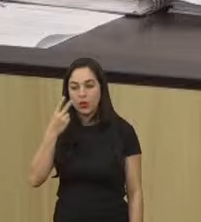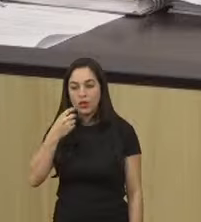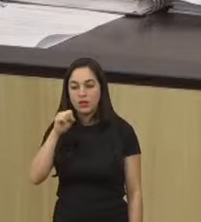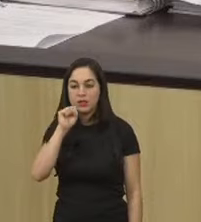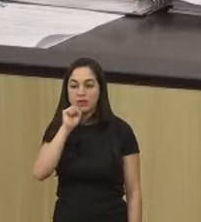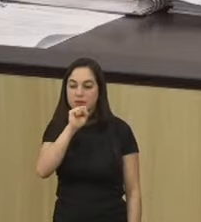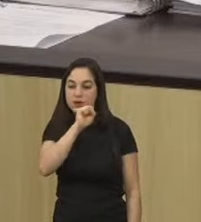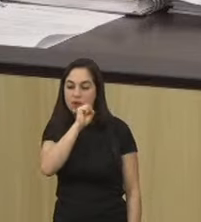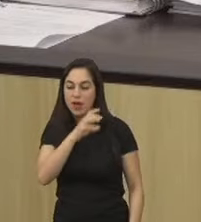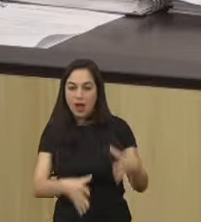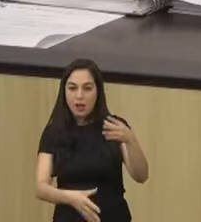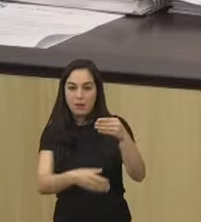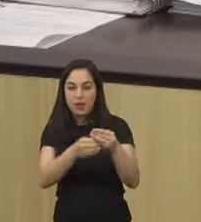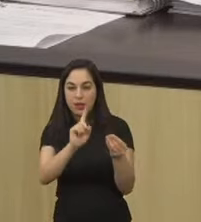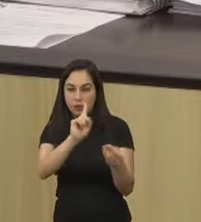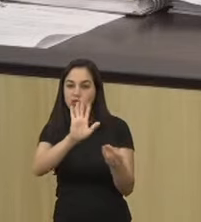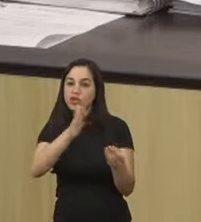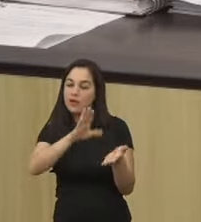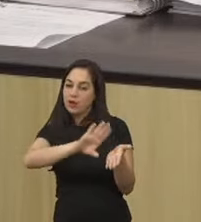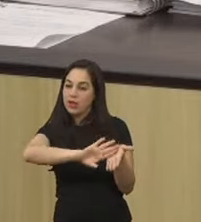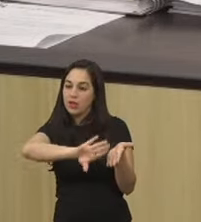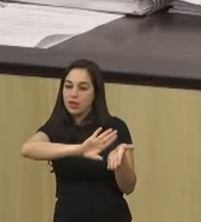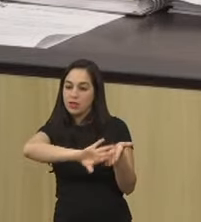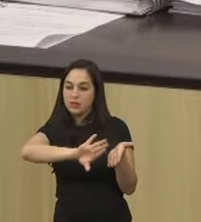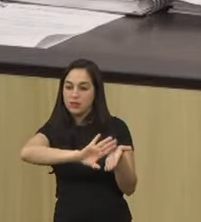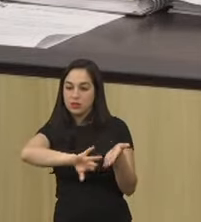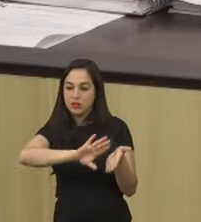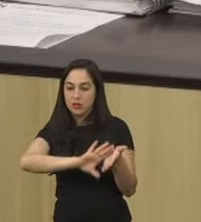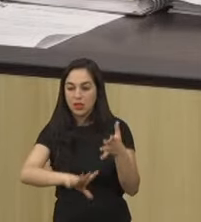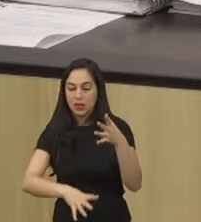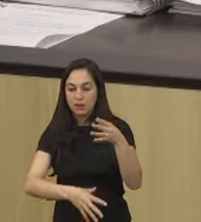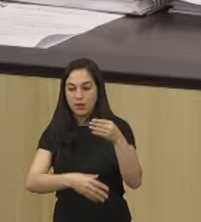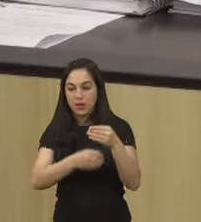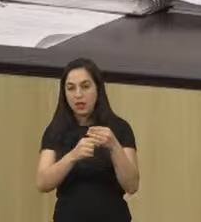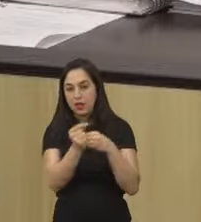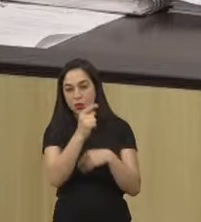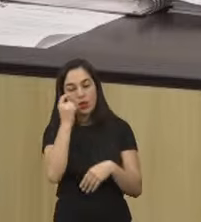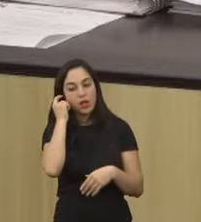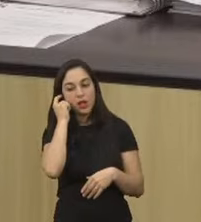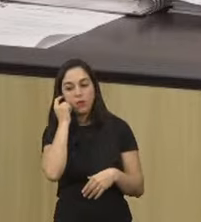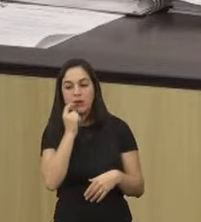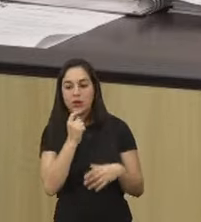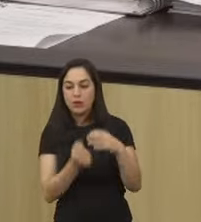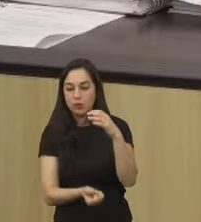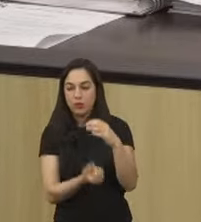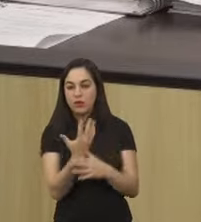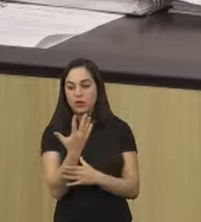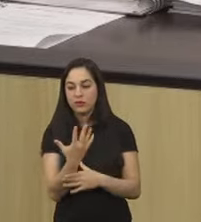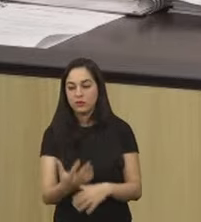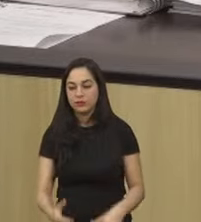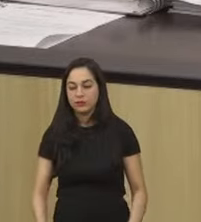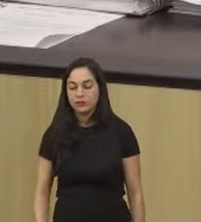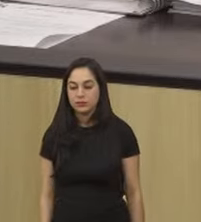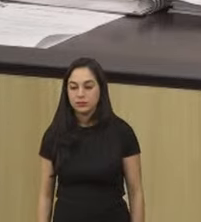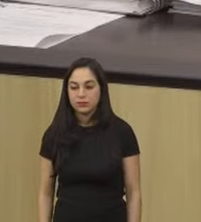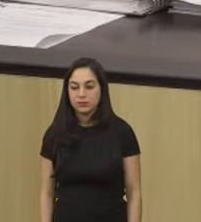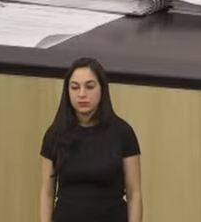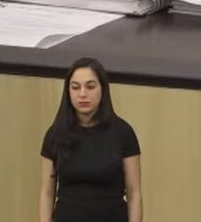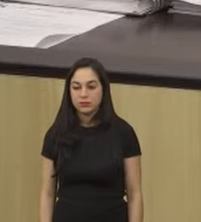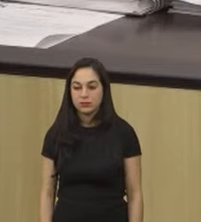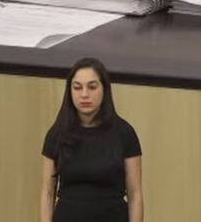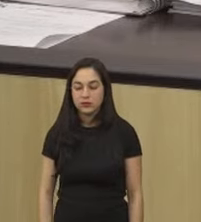Silfarne, a emenda 1 foi retirada, tá, Silfarne? Que era de autoria do vereador Gabriel Belém. Então,